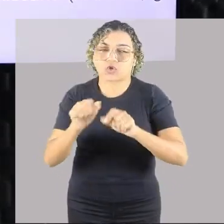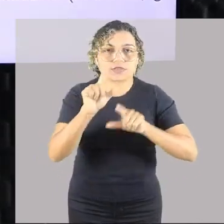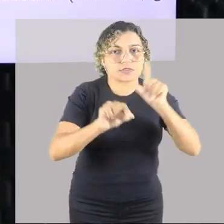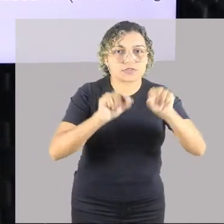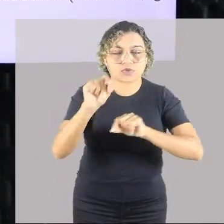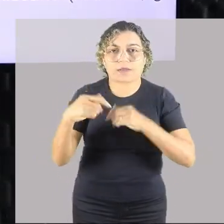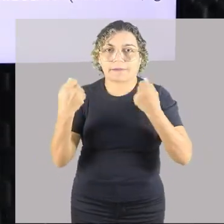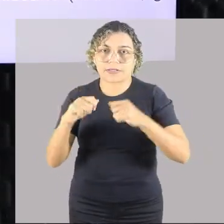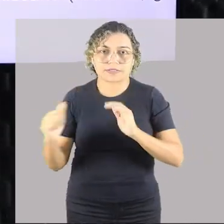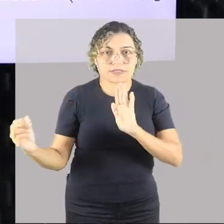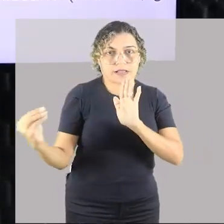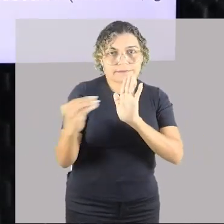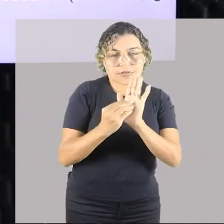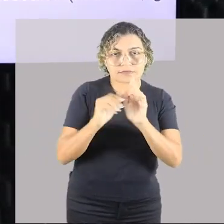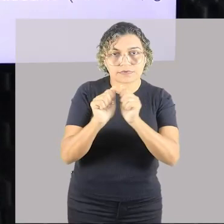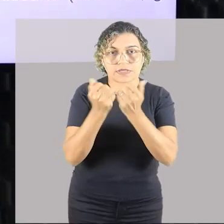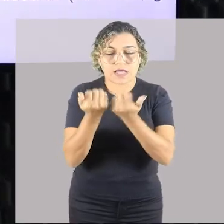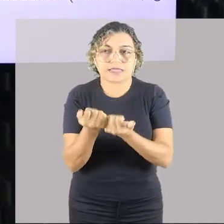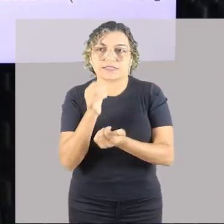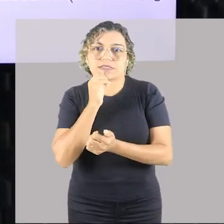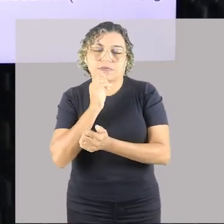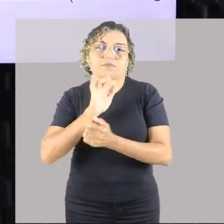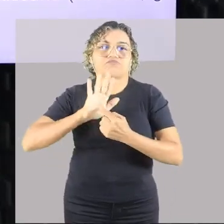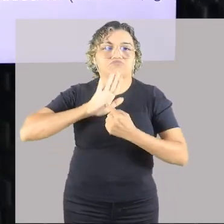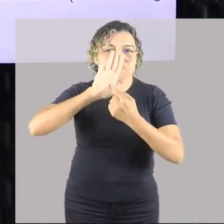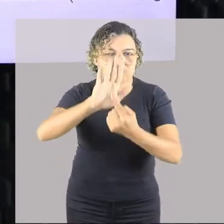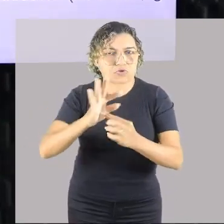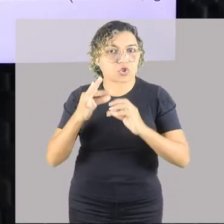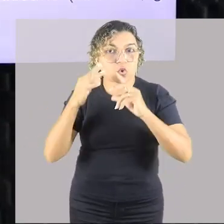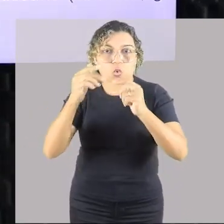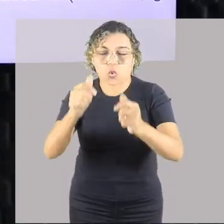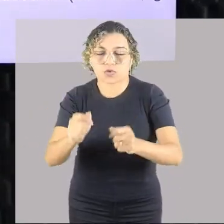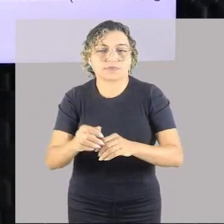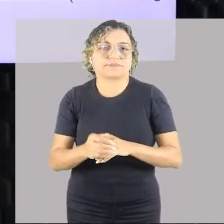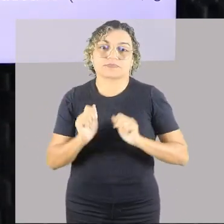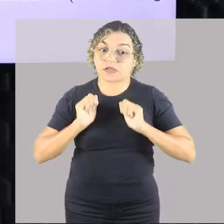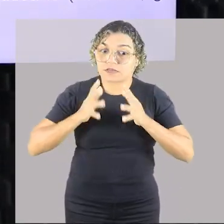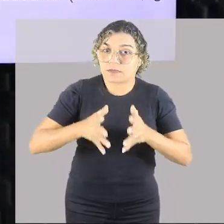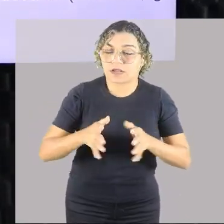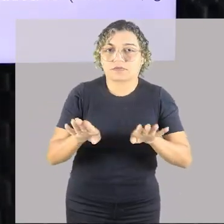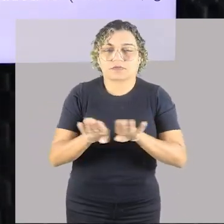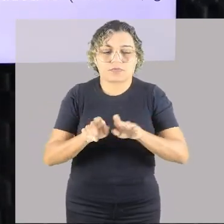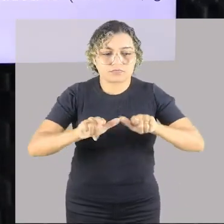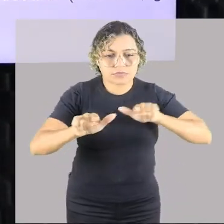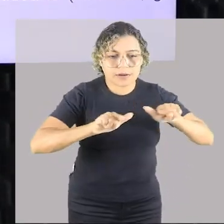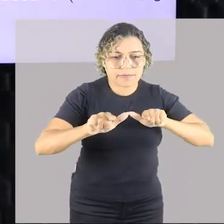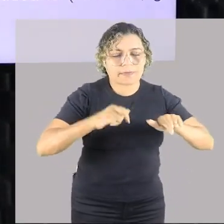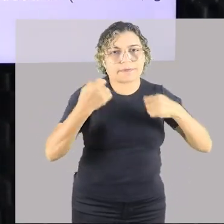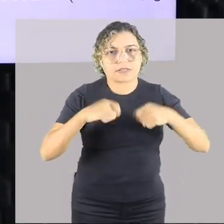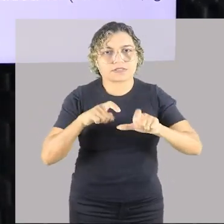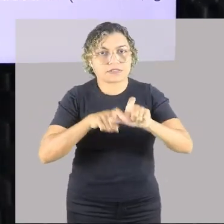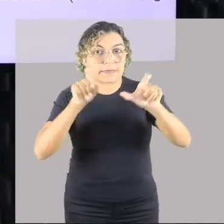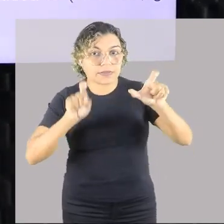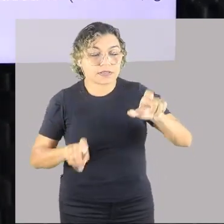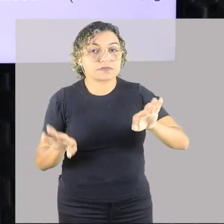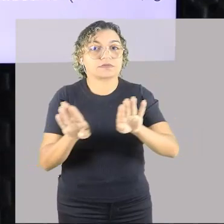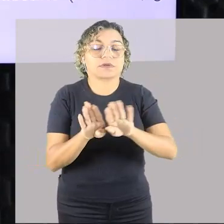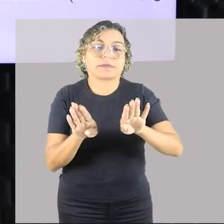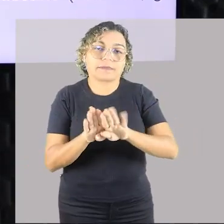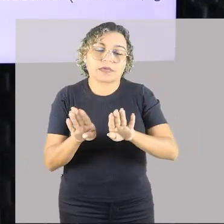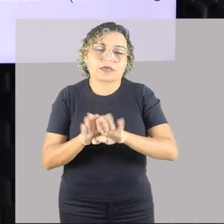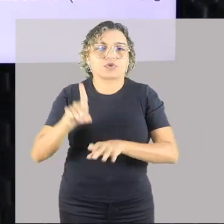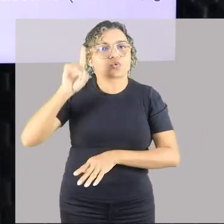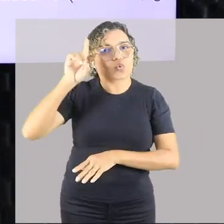que ser registradas em atas, assim como as manifestações. Os trabalhos serão desenvolvidos com independência e, além